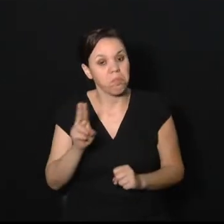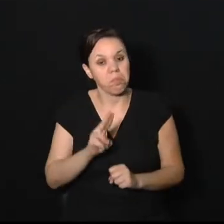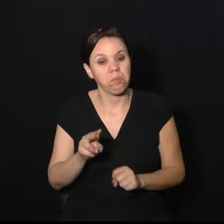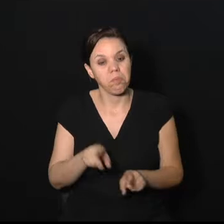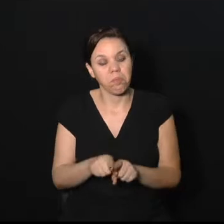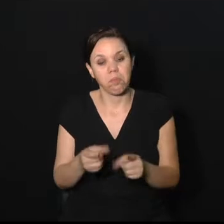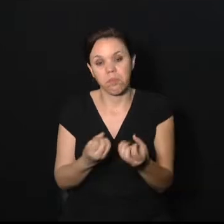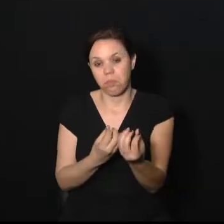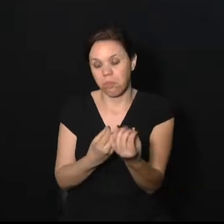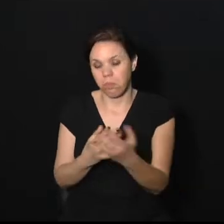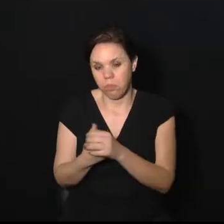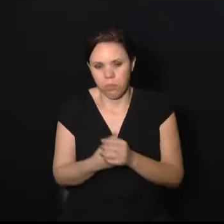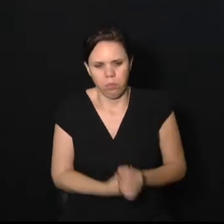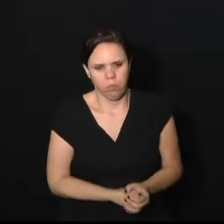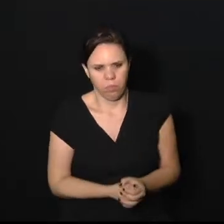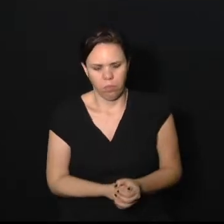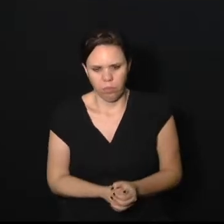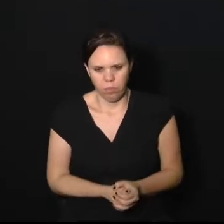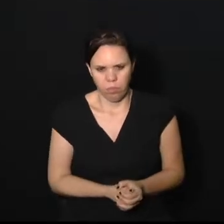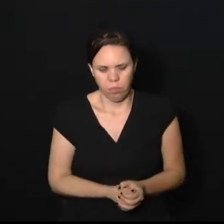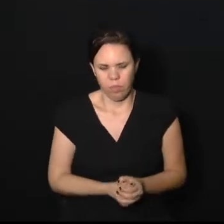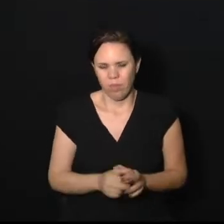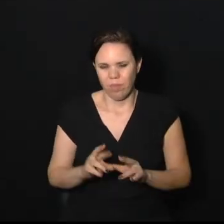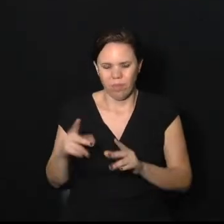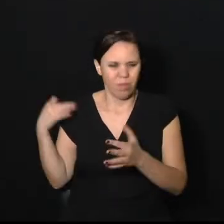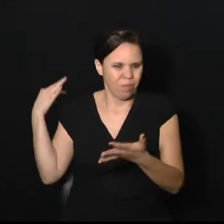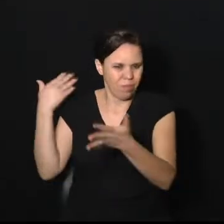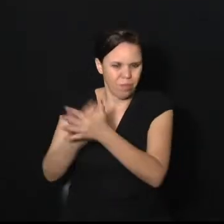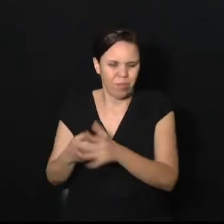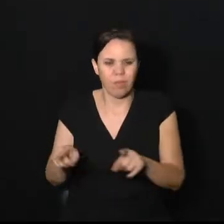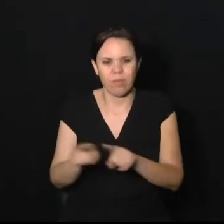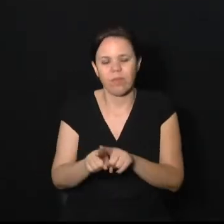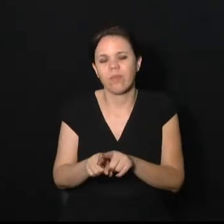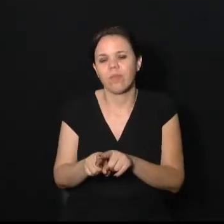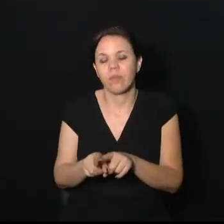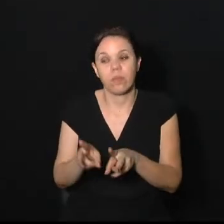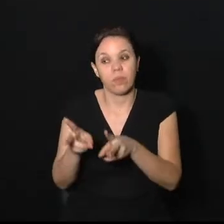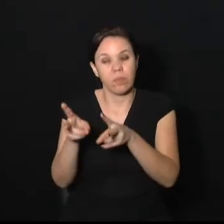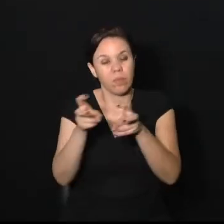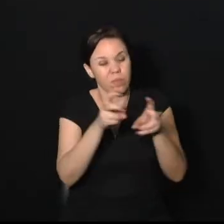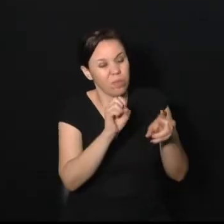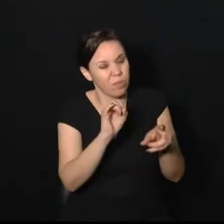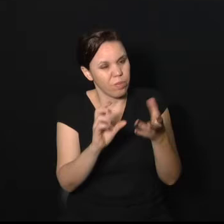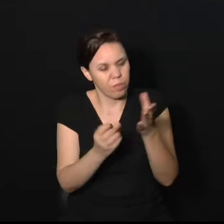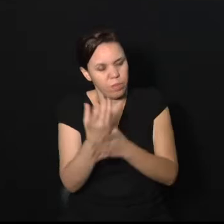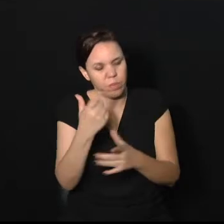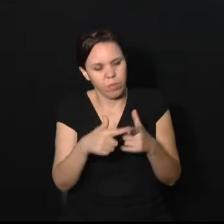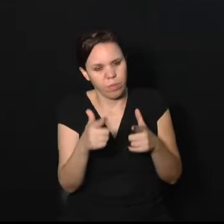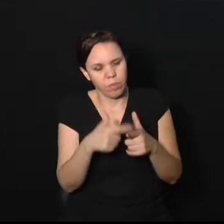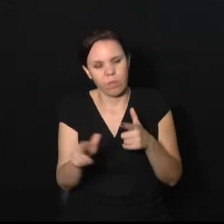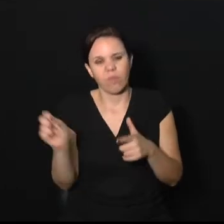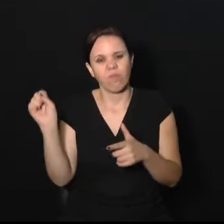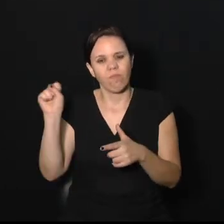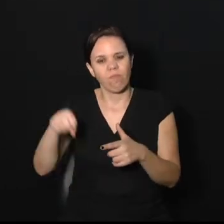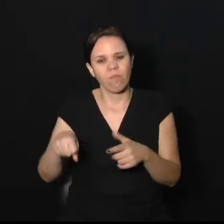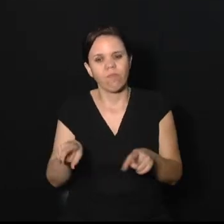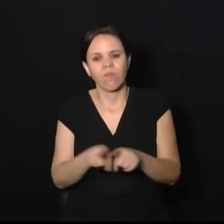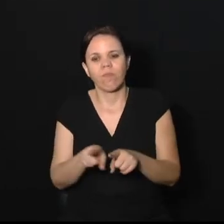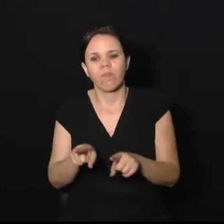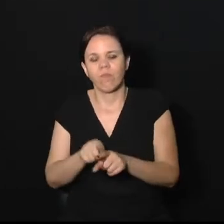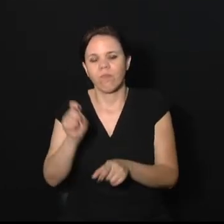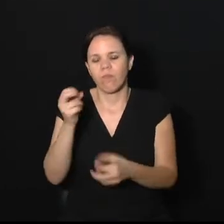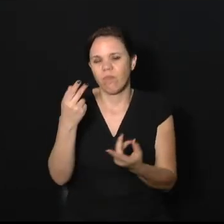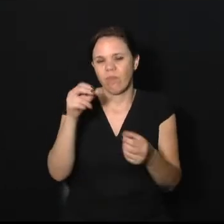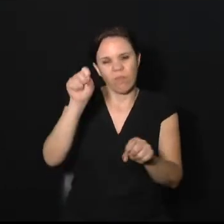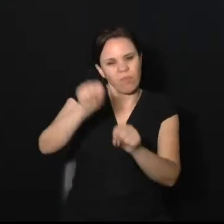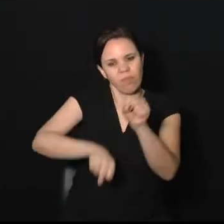por tudo isso numa série histórica, por exemplo, para prever problema. Então eu posso analisar dados de criminalidade, por exemplo,